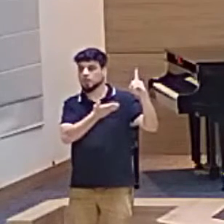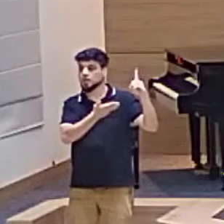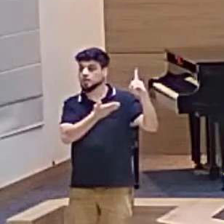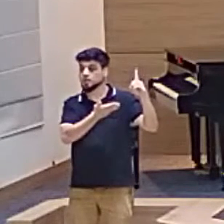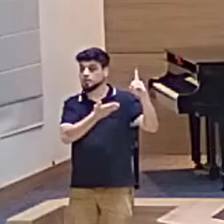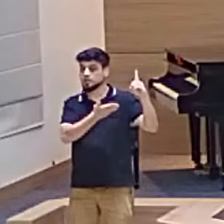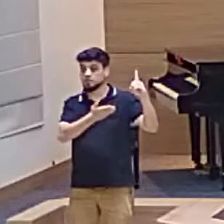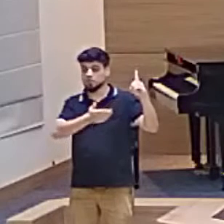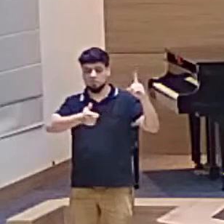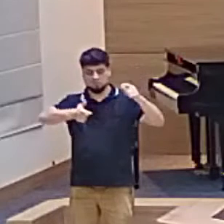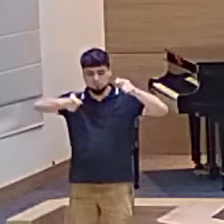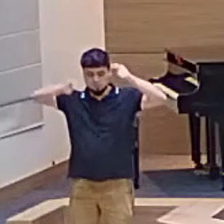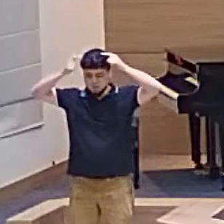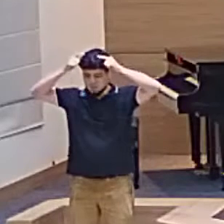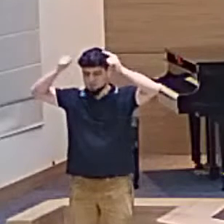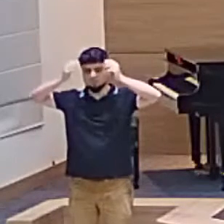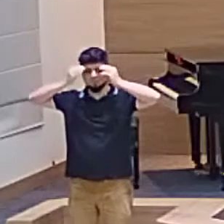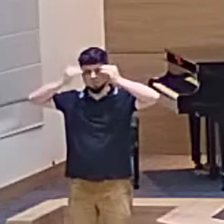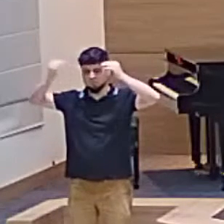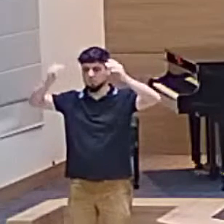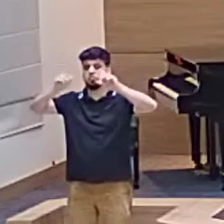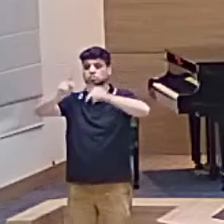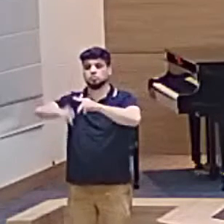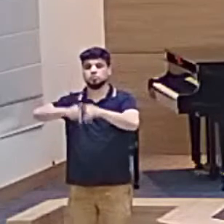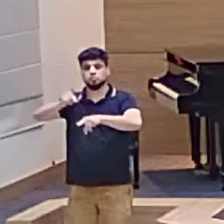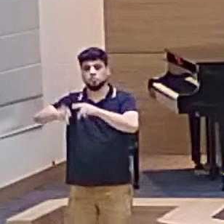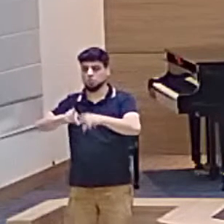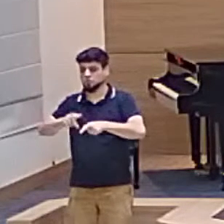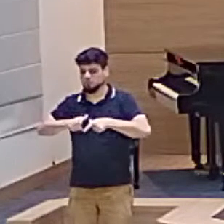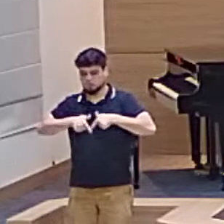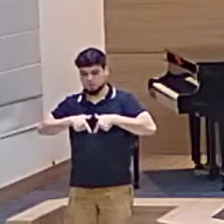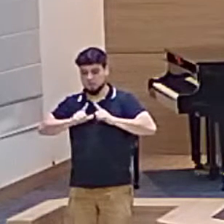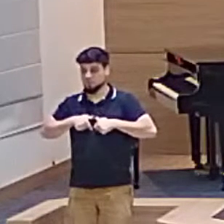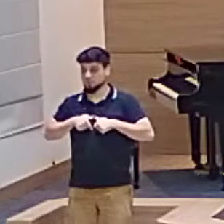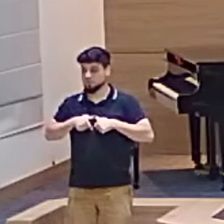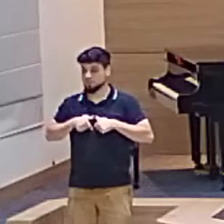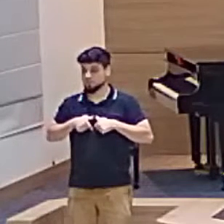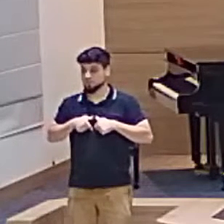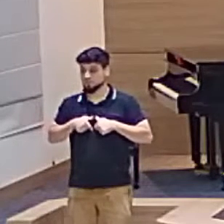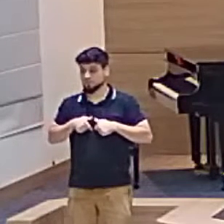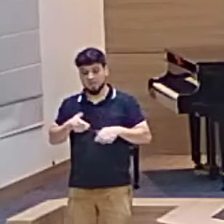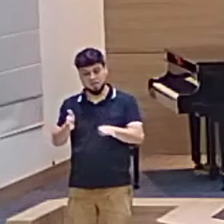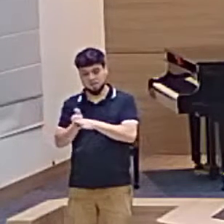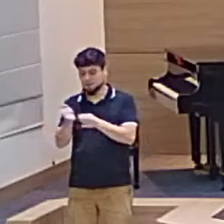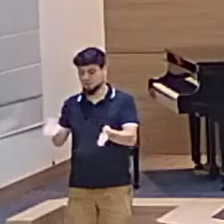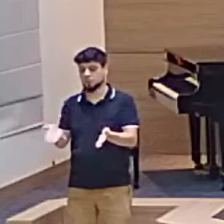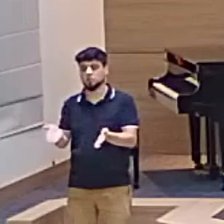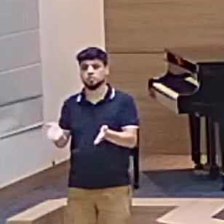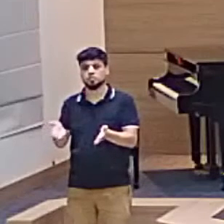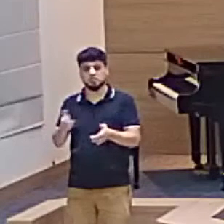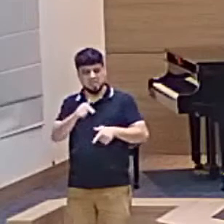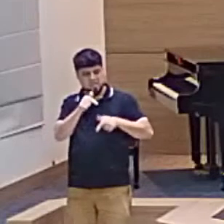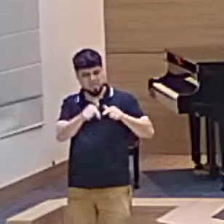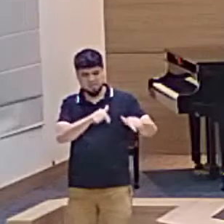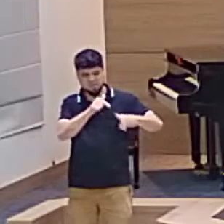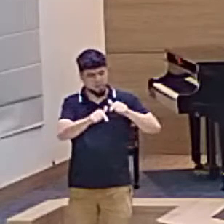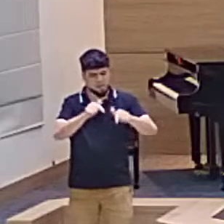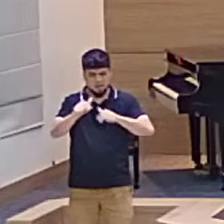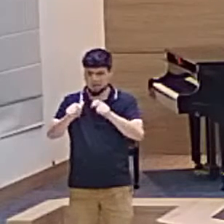para nação trabalhava demais vivia na rua